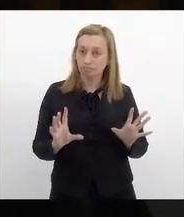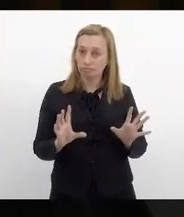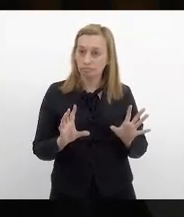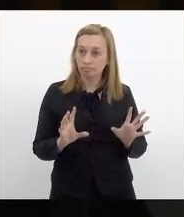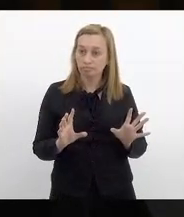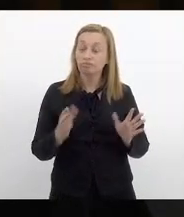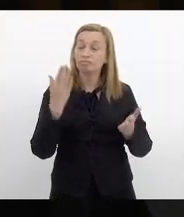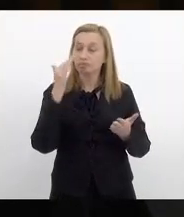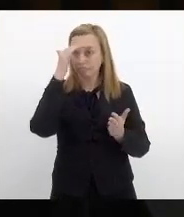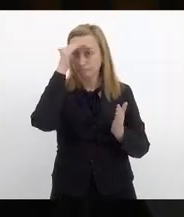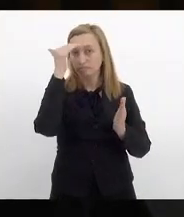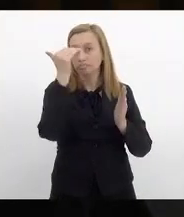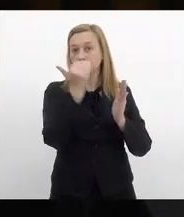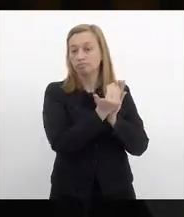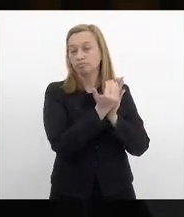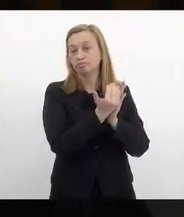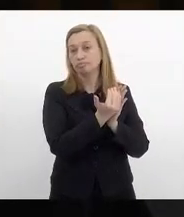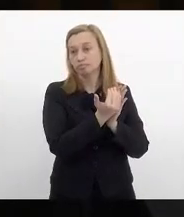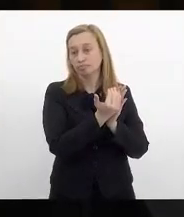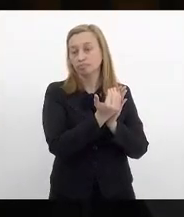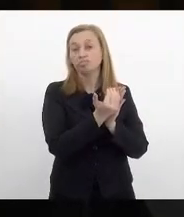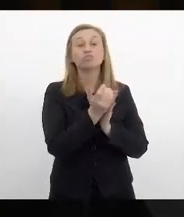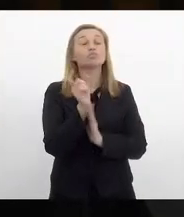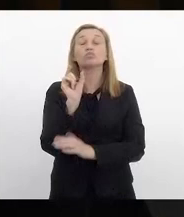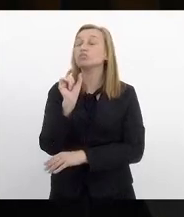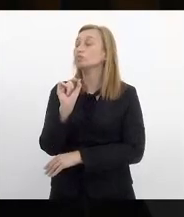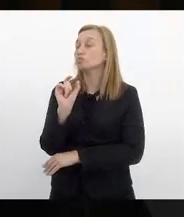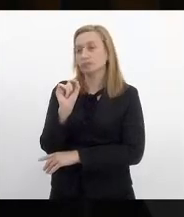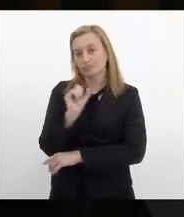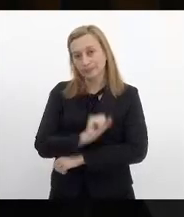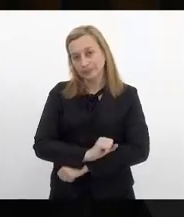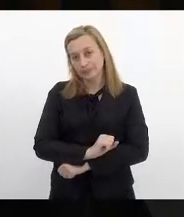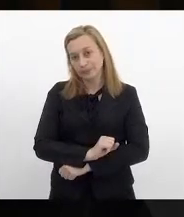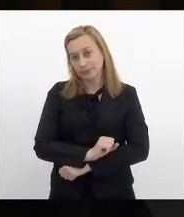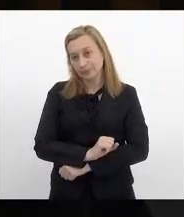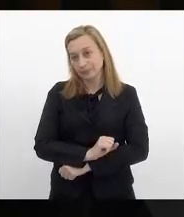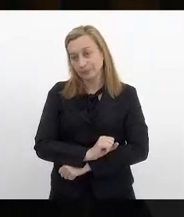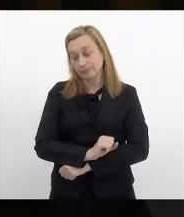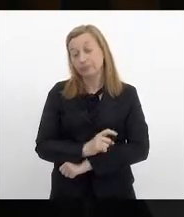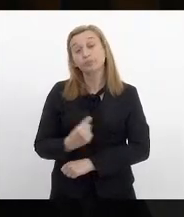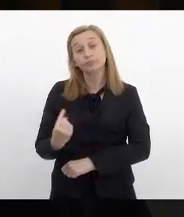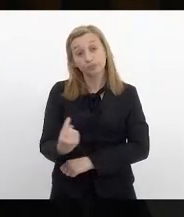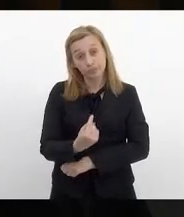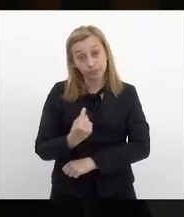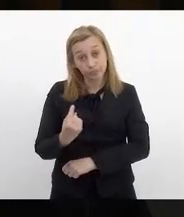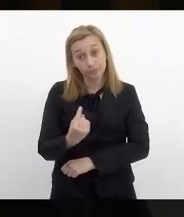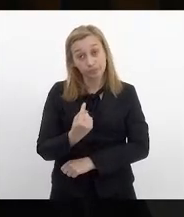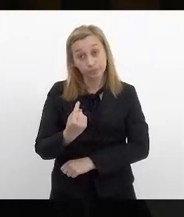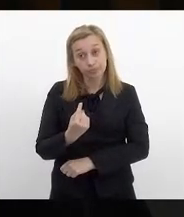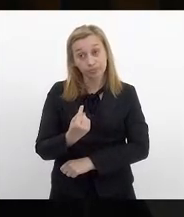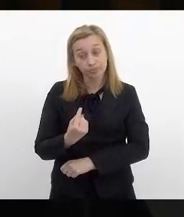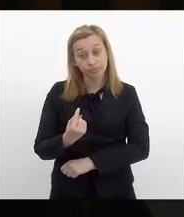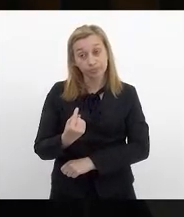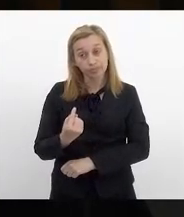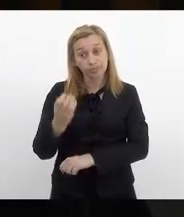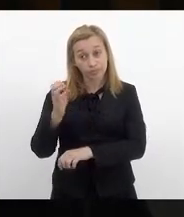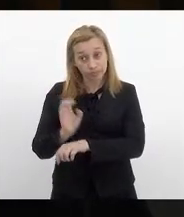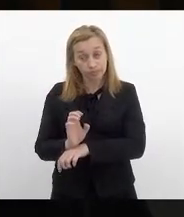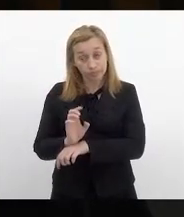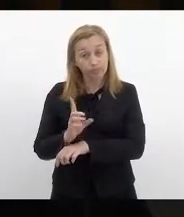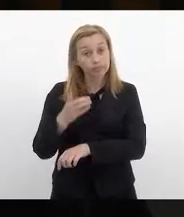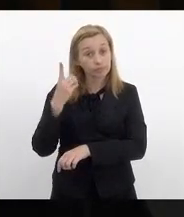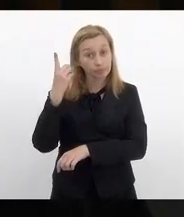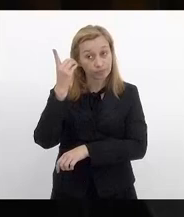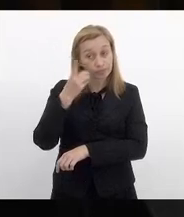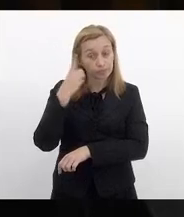irá cumprir. Irá cumprir o quê? Que nós, o Estado, quando eu digo nós, o